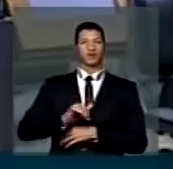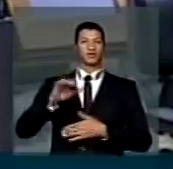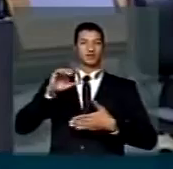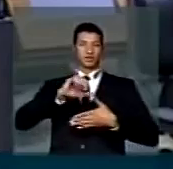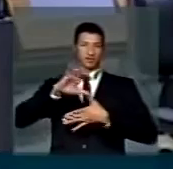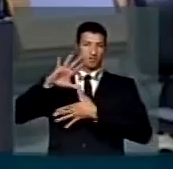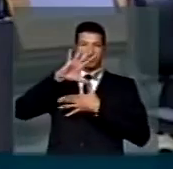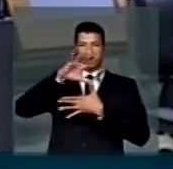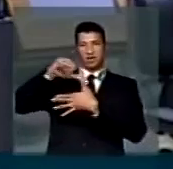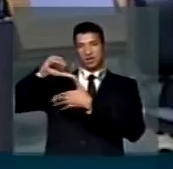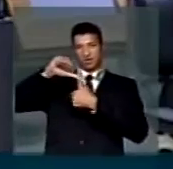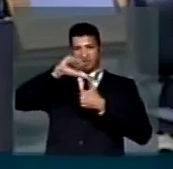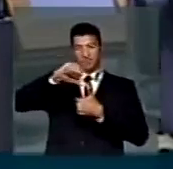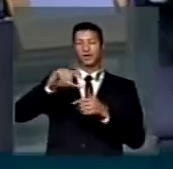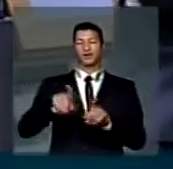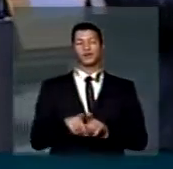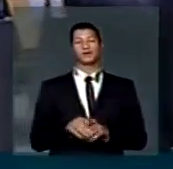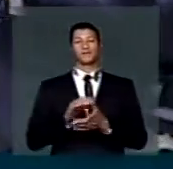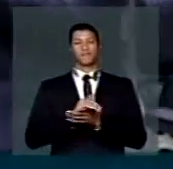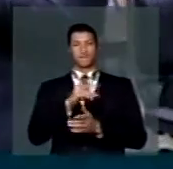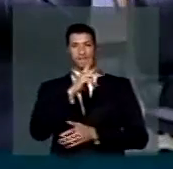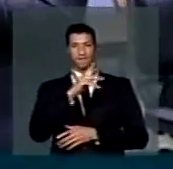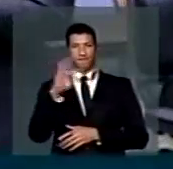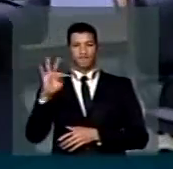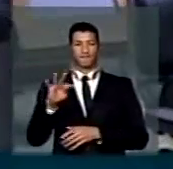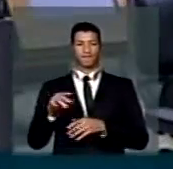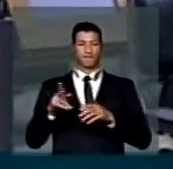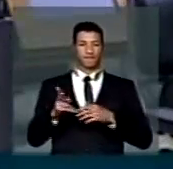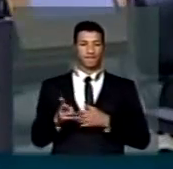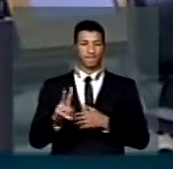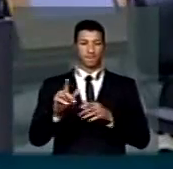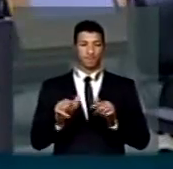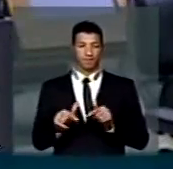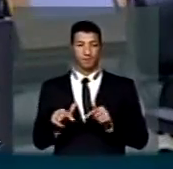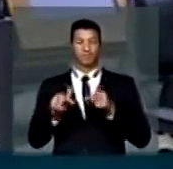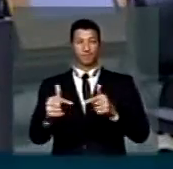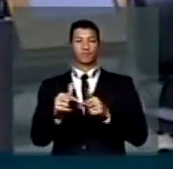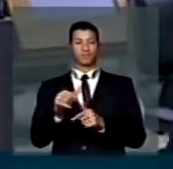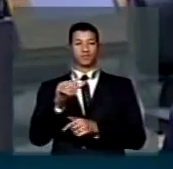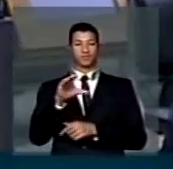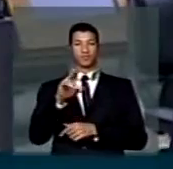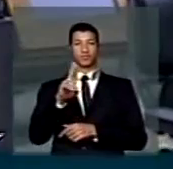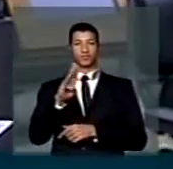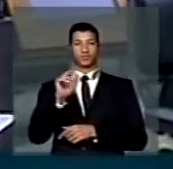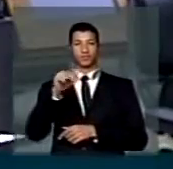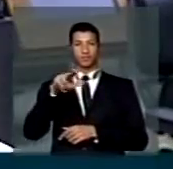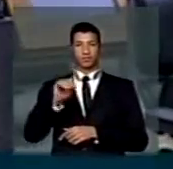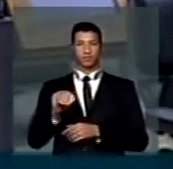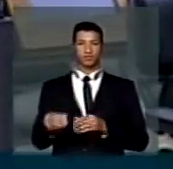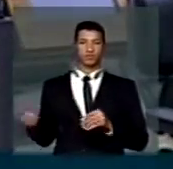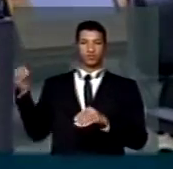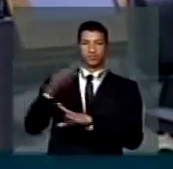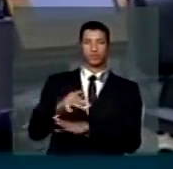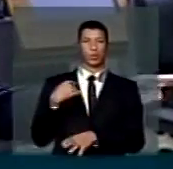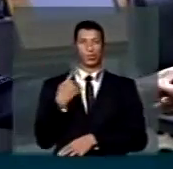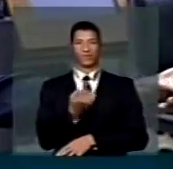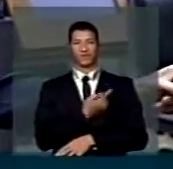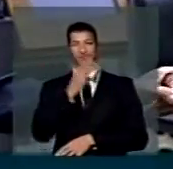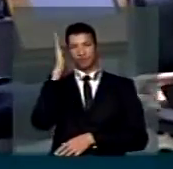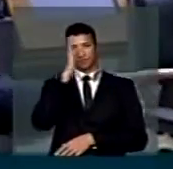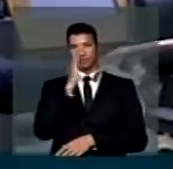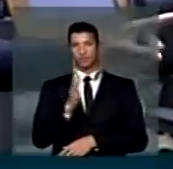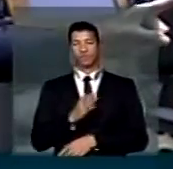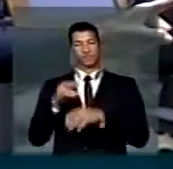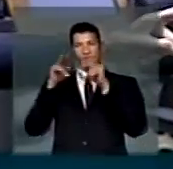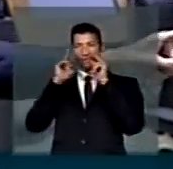Américas. E ela, senhor presidente, e o PT sempre lutaram para que o regime cubano fosse imposto em nosso país. Não